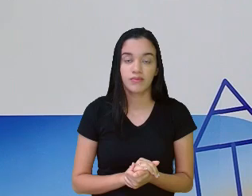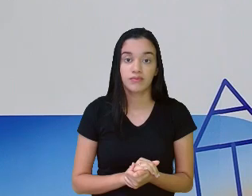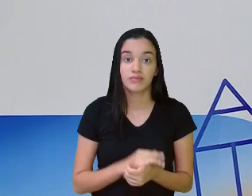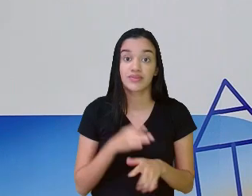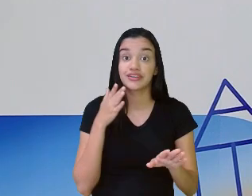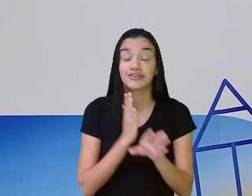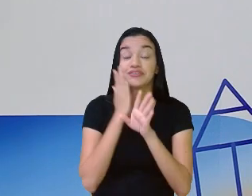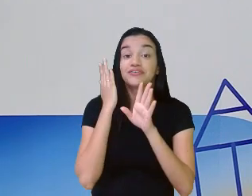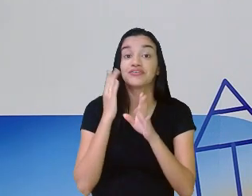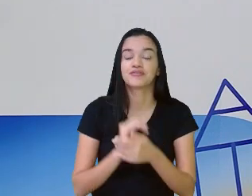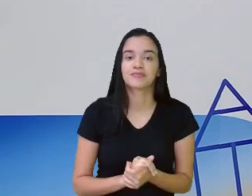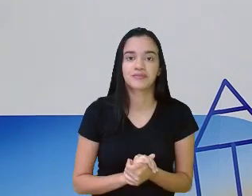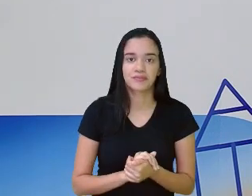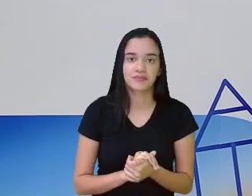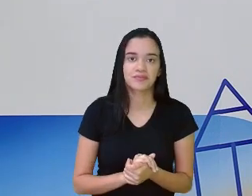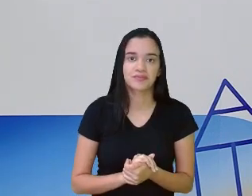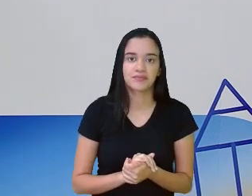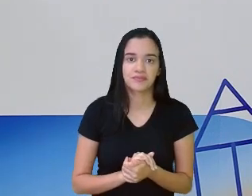Achei.